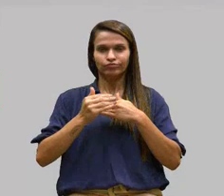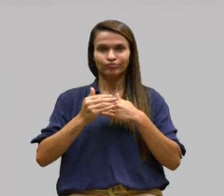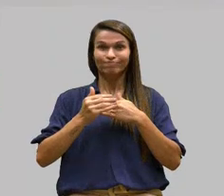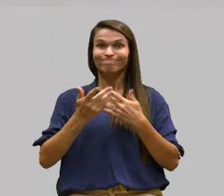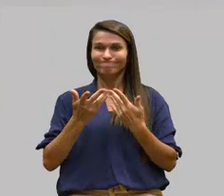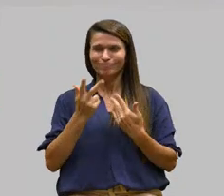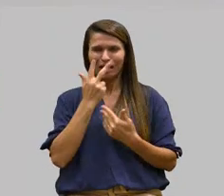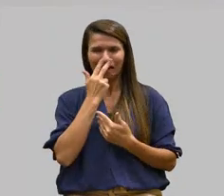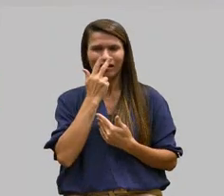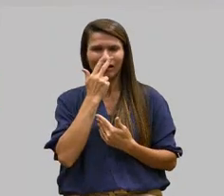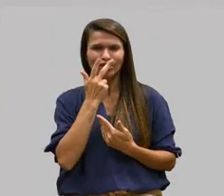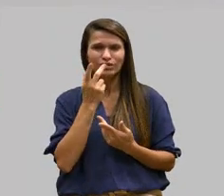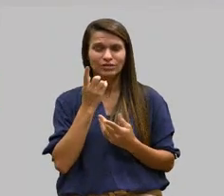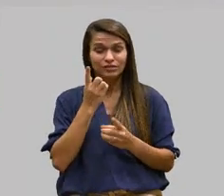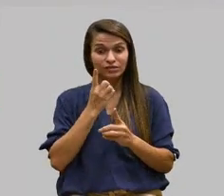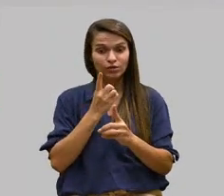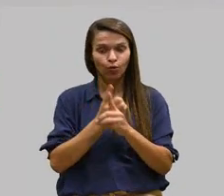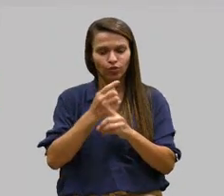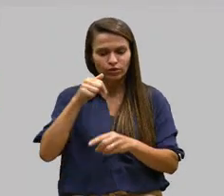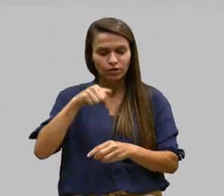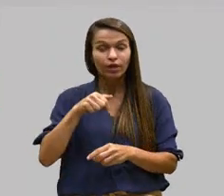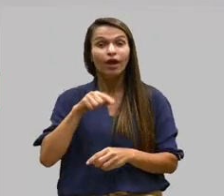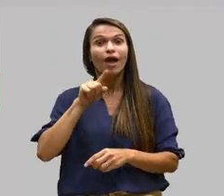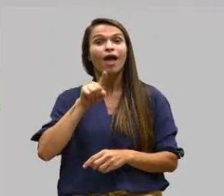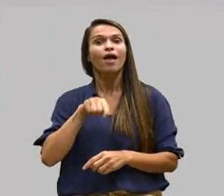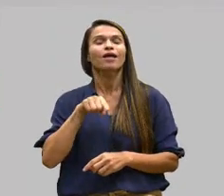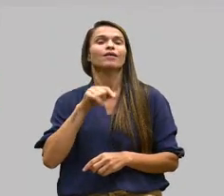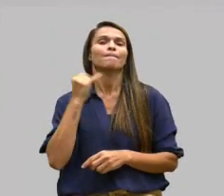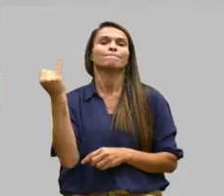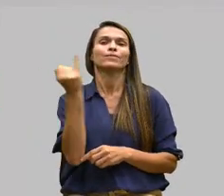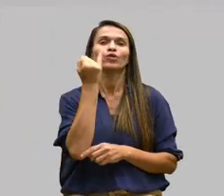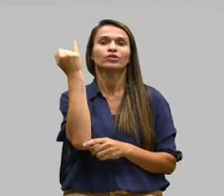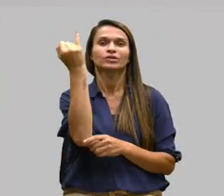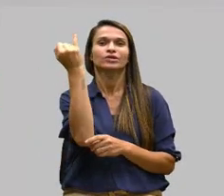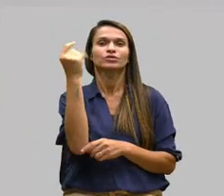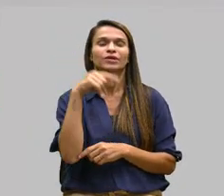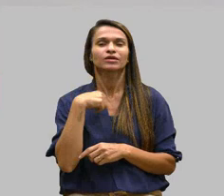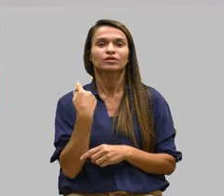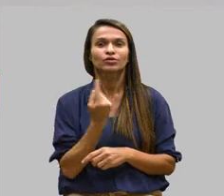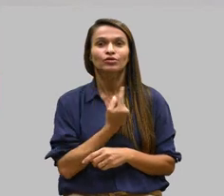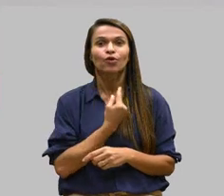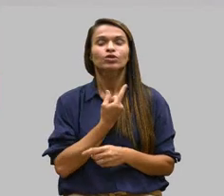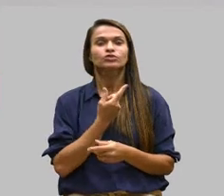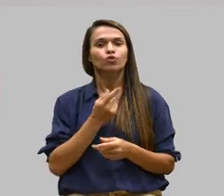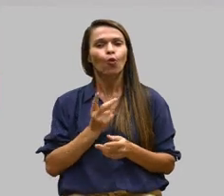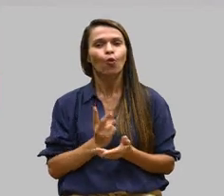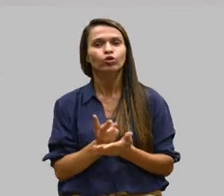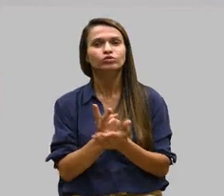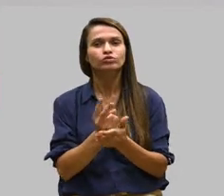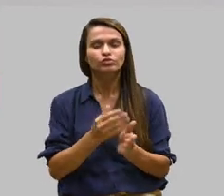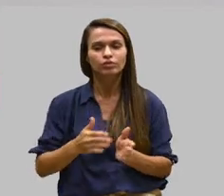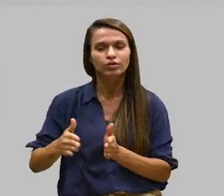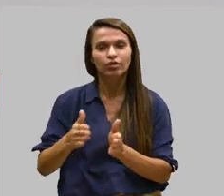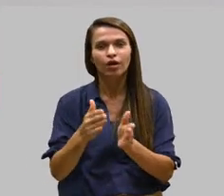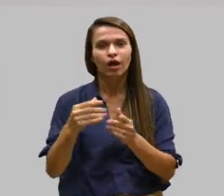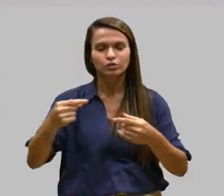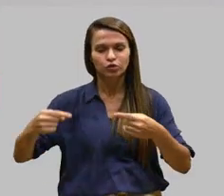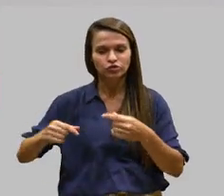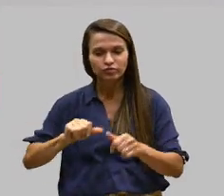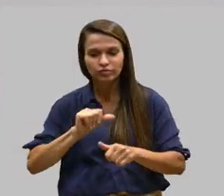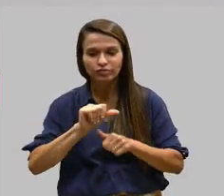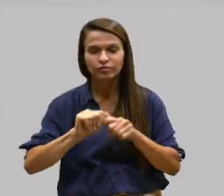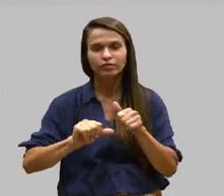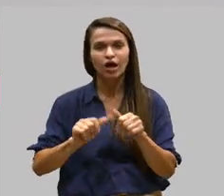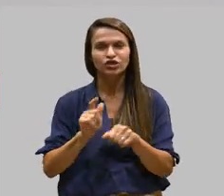que a esses encontros aqui ele é muito importante para que a gente dê caminhada né Vamos mudando as políticas vão mudando